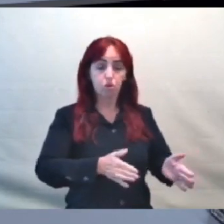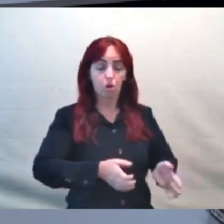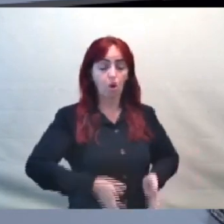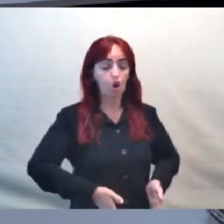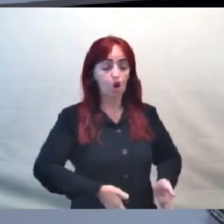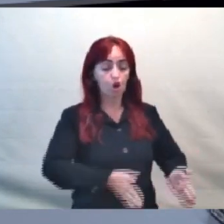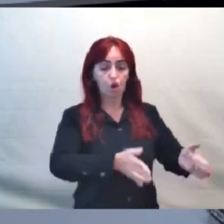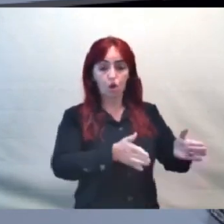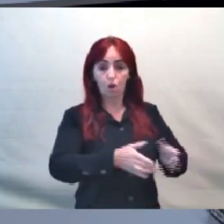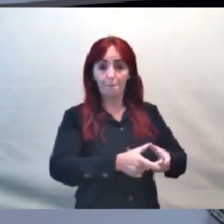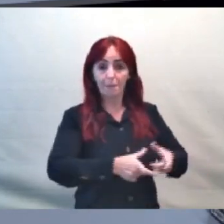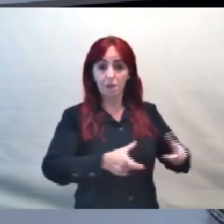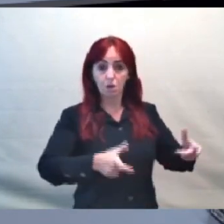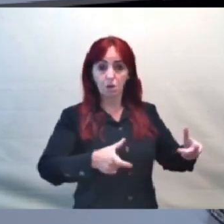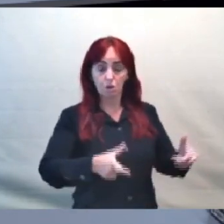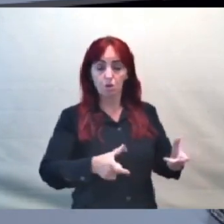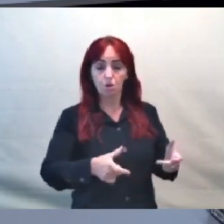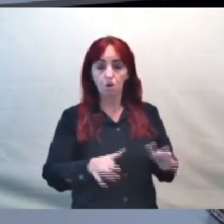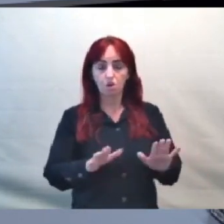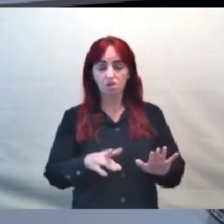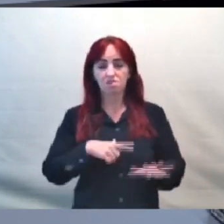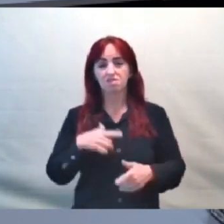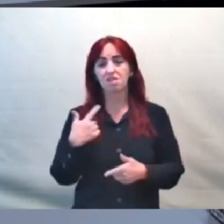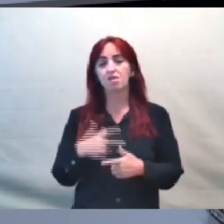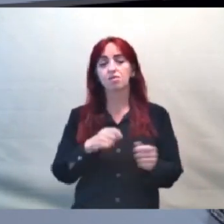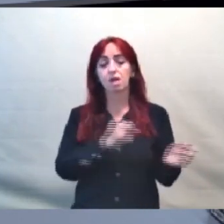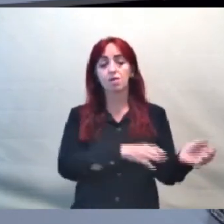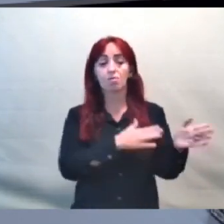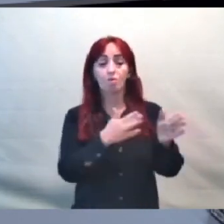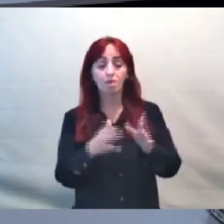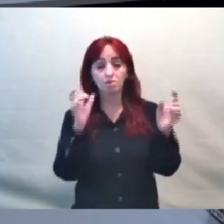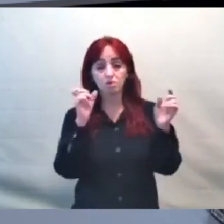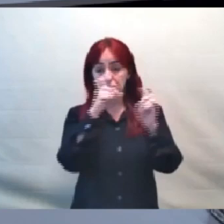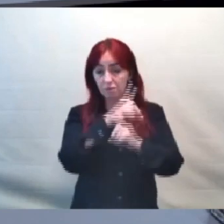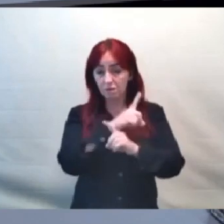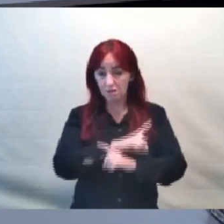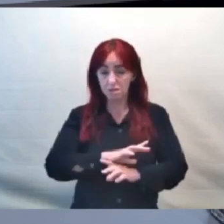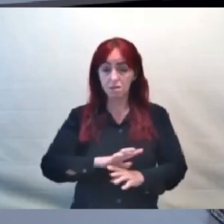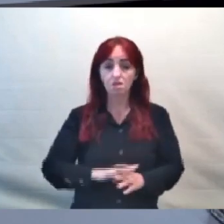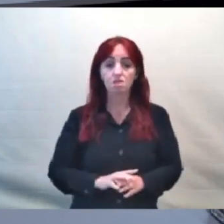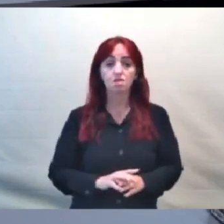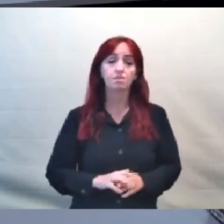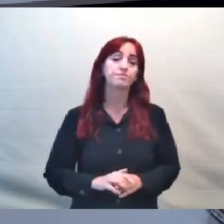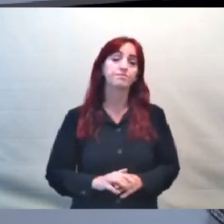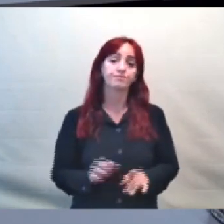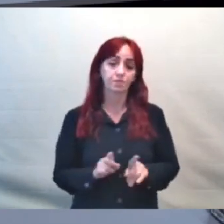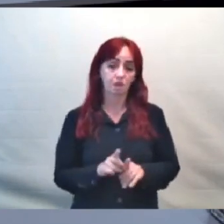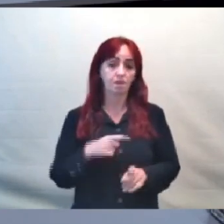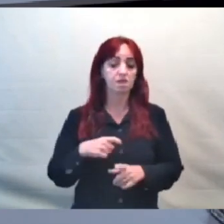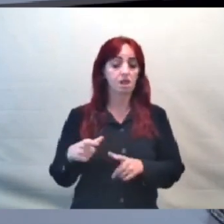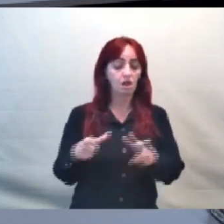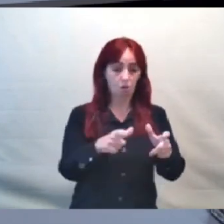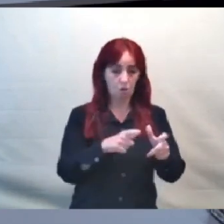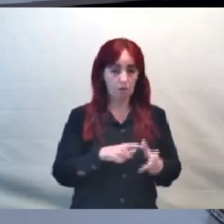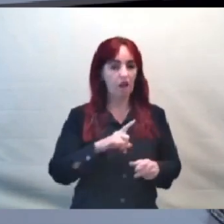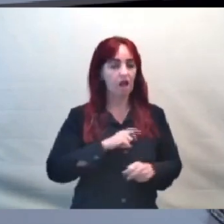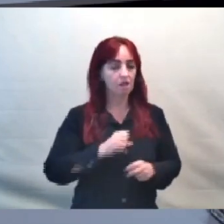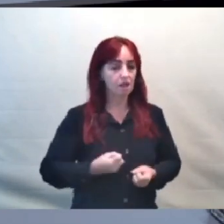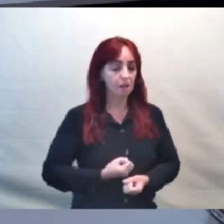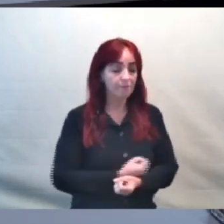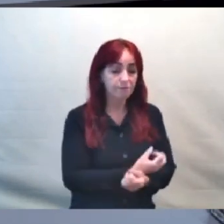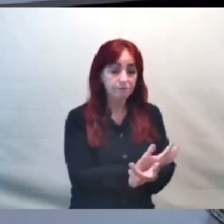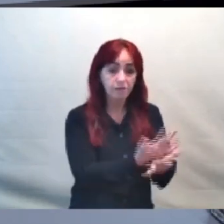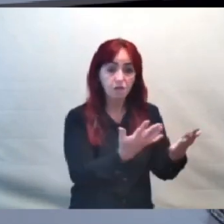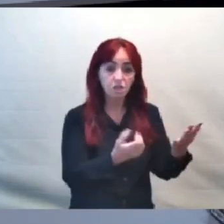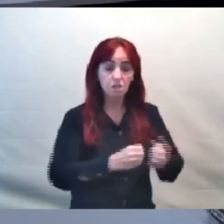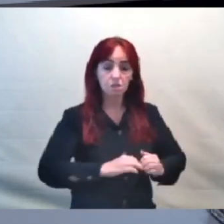conturbado, isso fez com que a produtividade diminuísse muito. Tem locais, realmente, que a vegetação está muito alta. A gente reconhece isso, e isso faz com que a